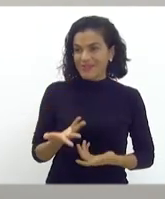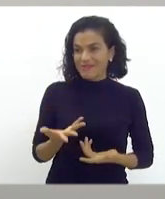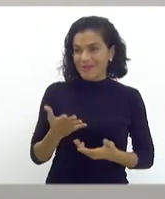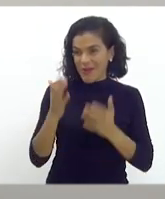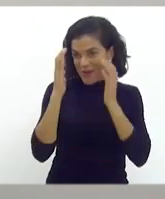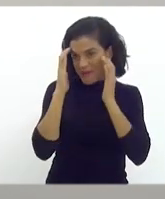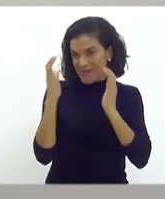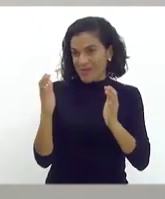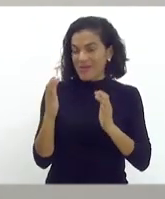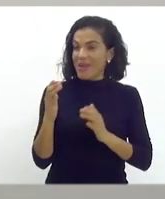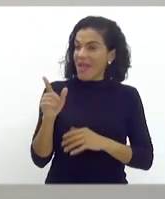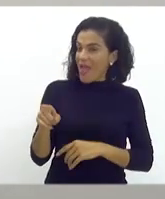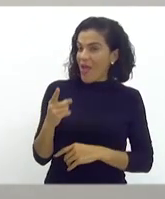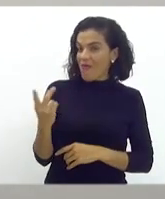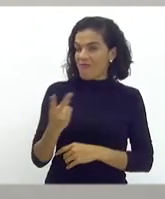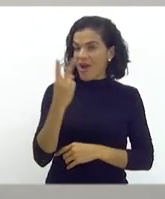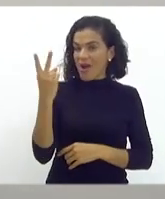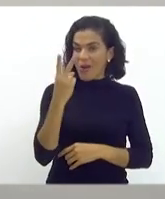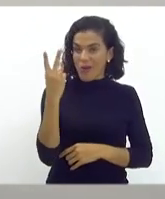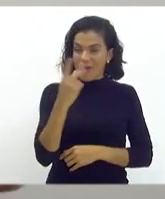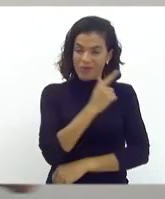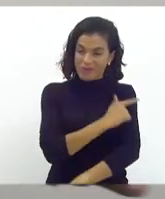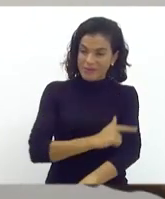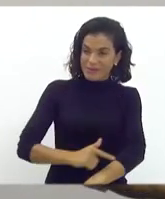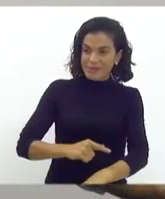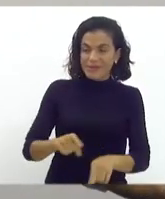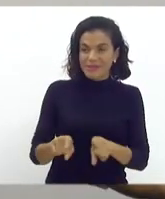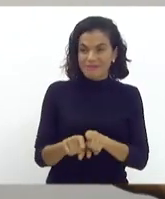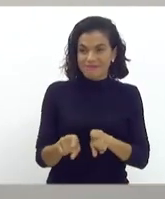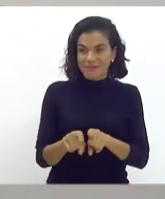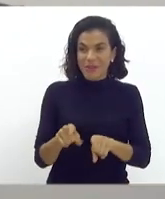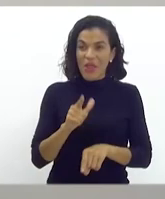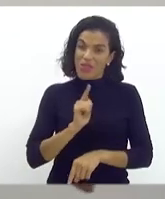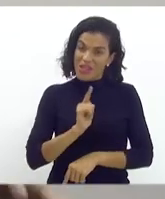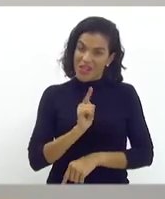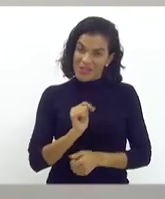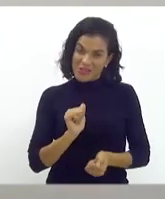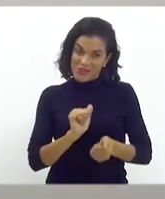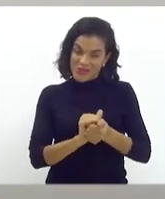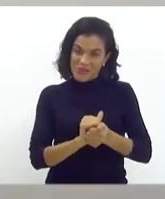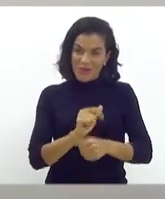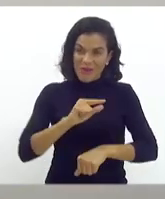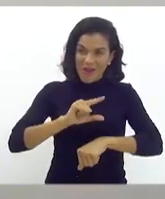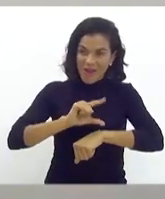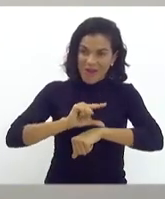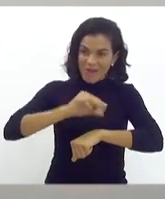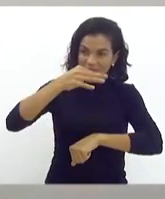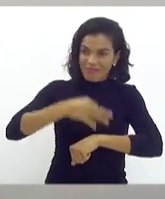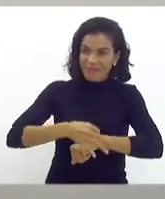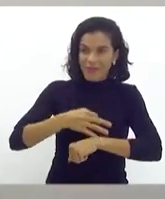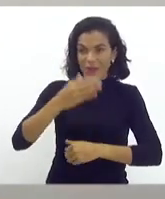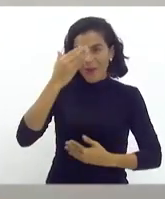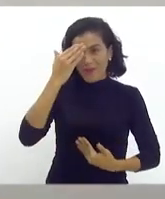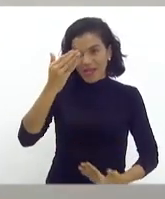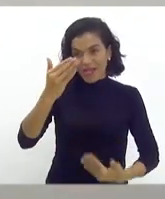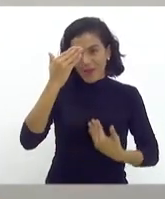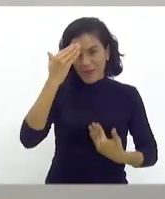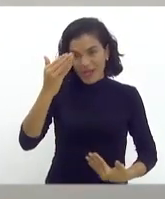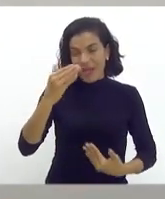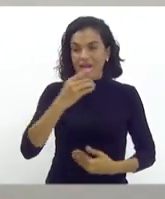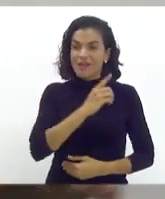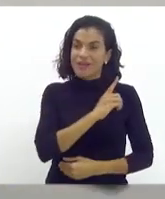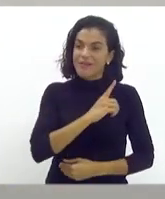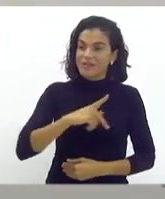obediência é uma virtude importante disciplina também um dia eu eu asterei junto com a pontualidade mas gente muito obrigado muito obrigado